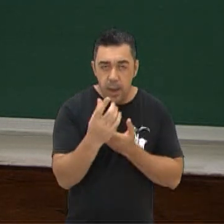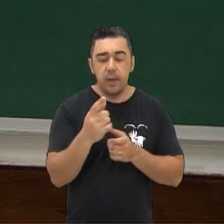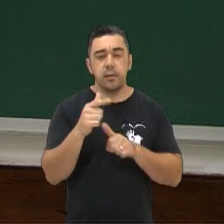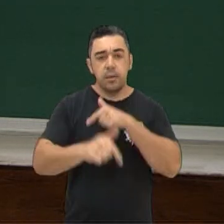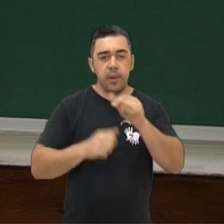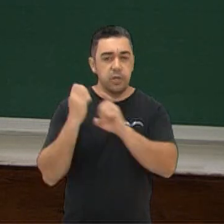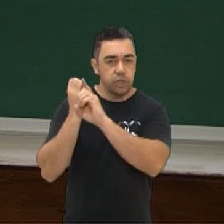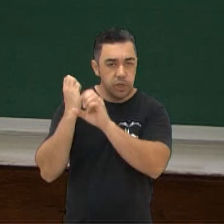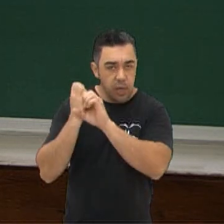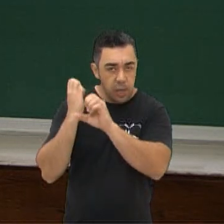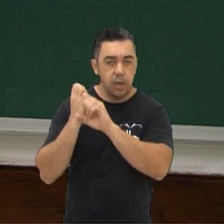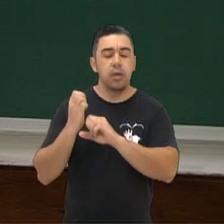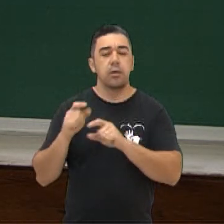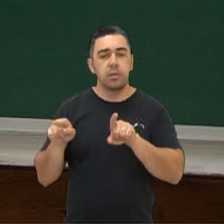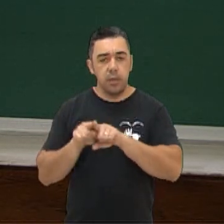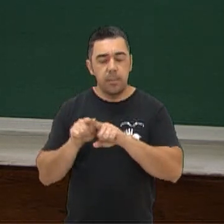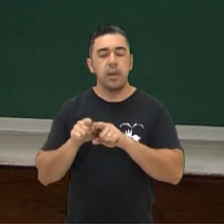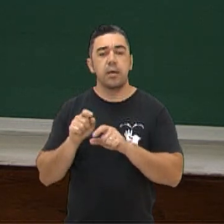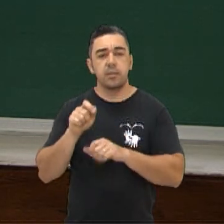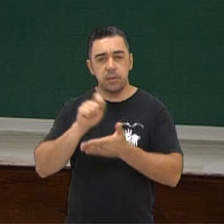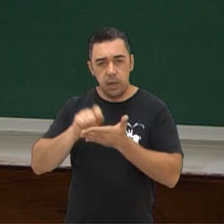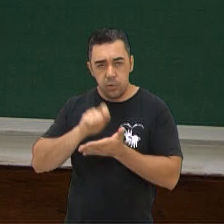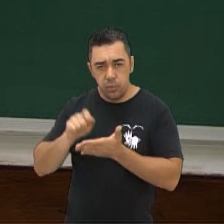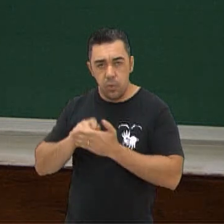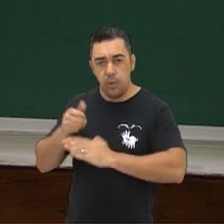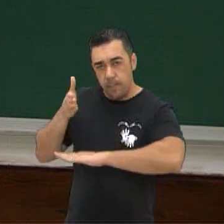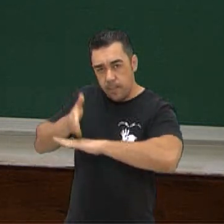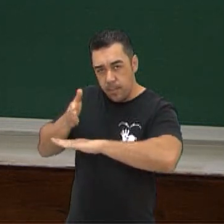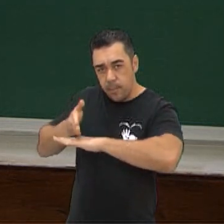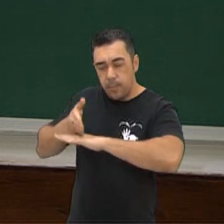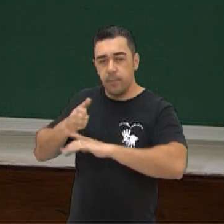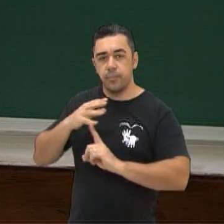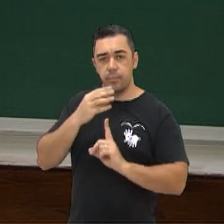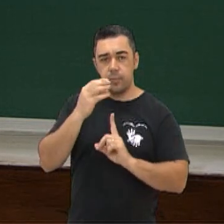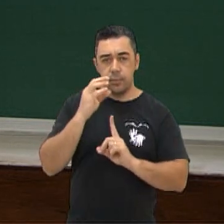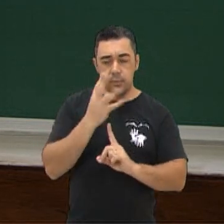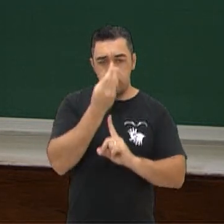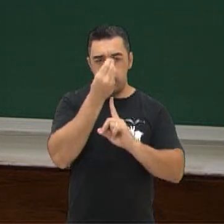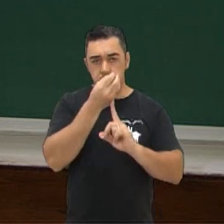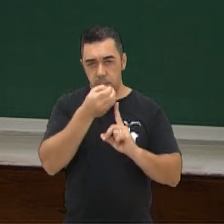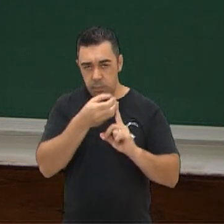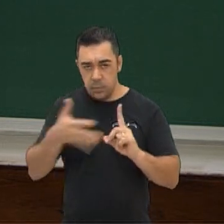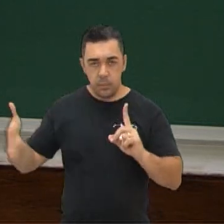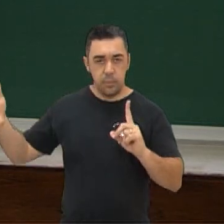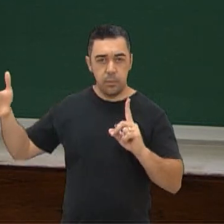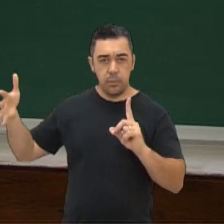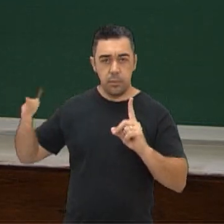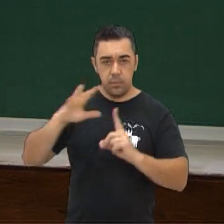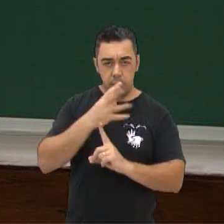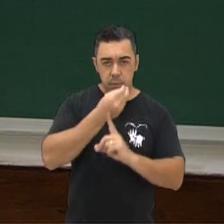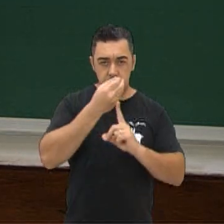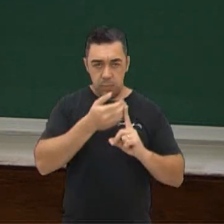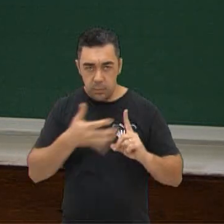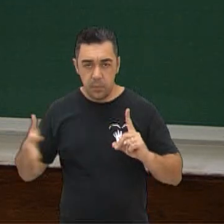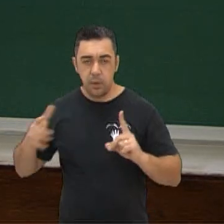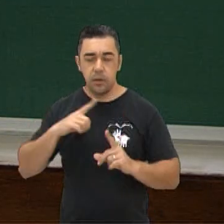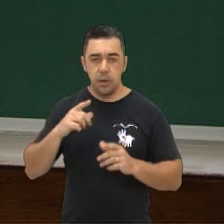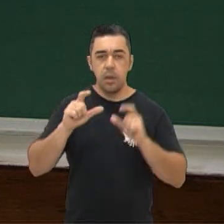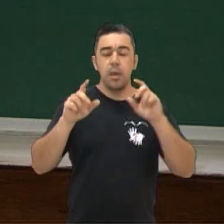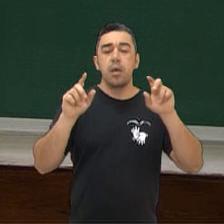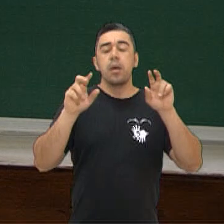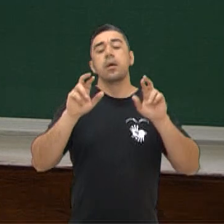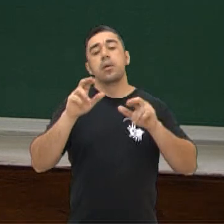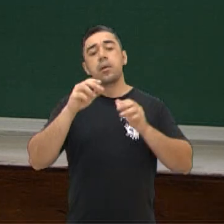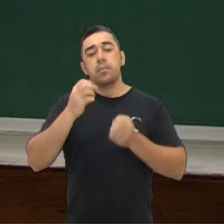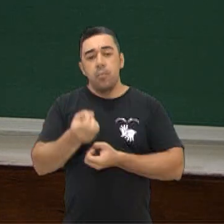da geração de 45, a gente vai retomar nas próximas aulas essa geração num todo. Ele tinha uma poesia hermética,